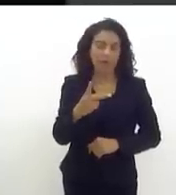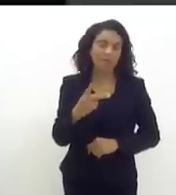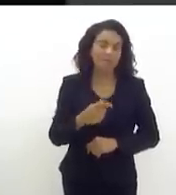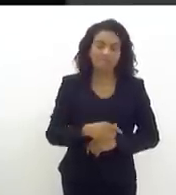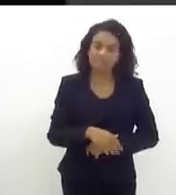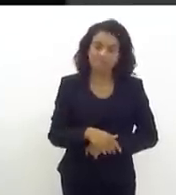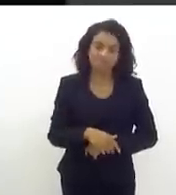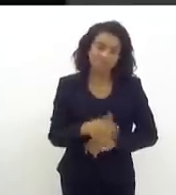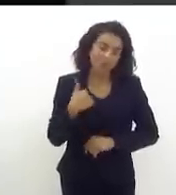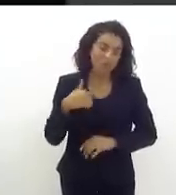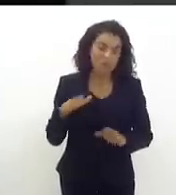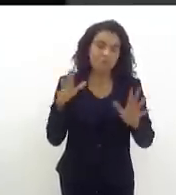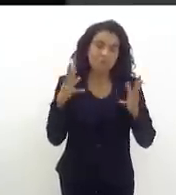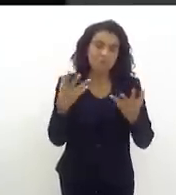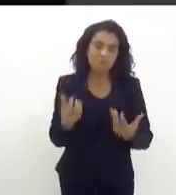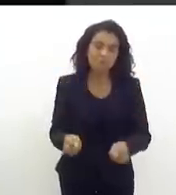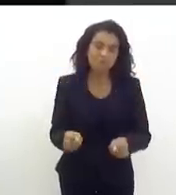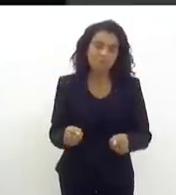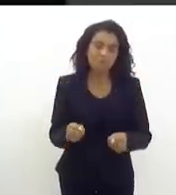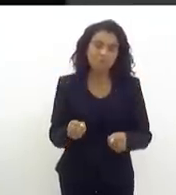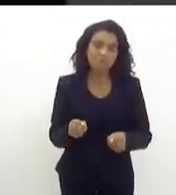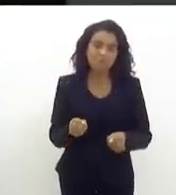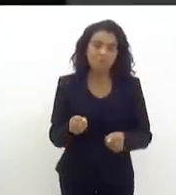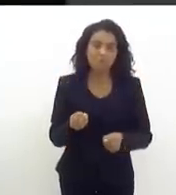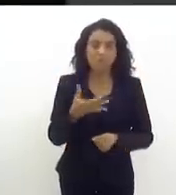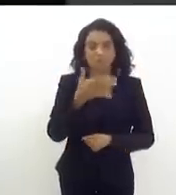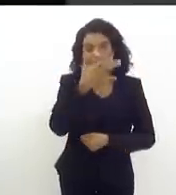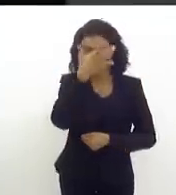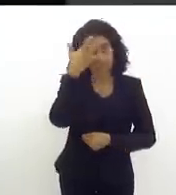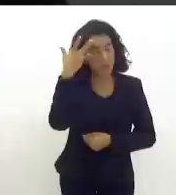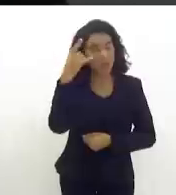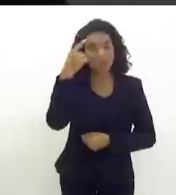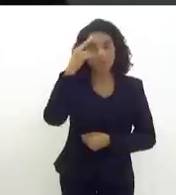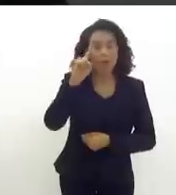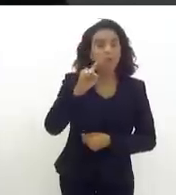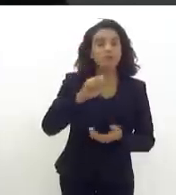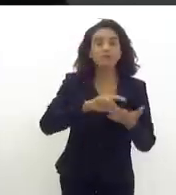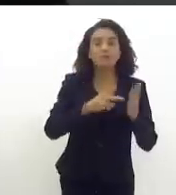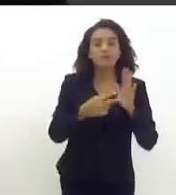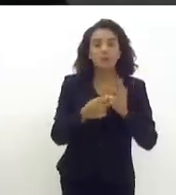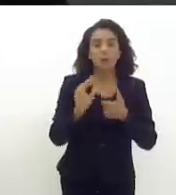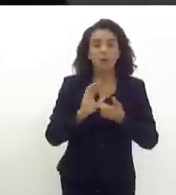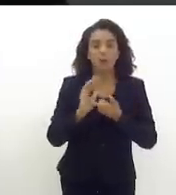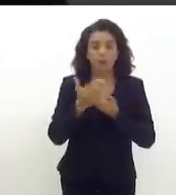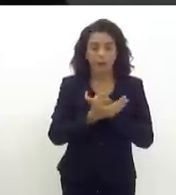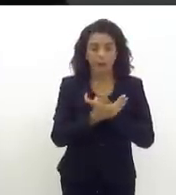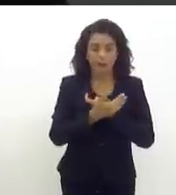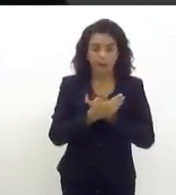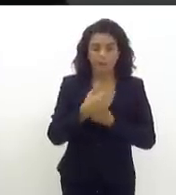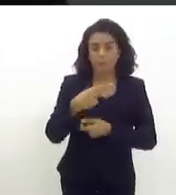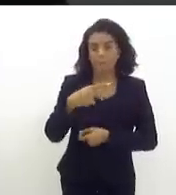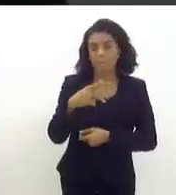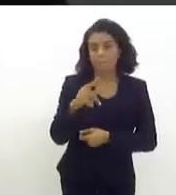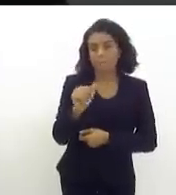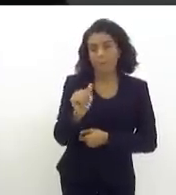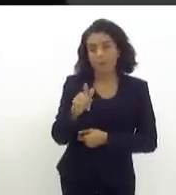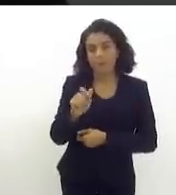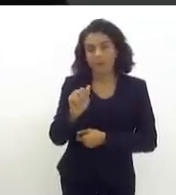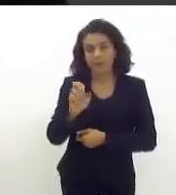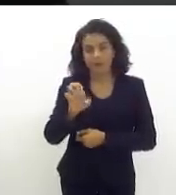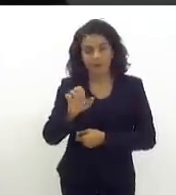ser para quem não sabe o que é pagar placenta é chegar até a terceira né muitas